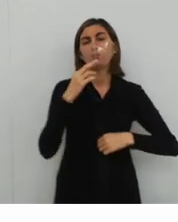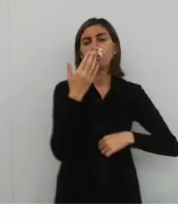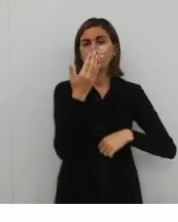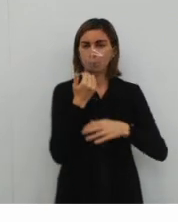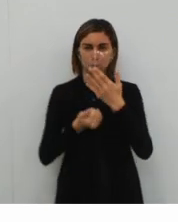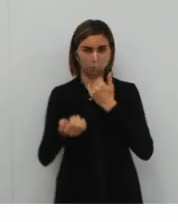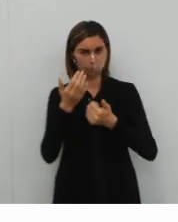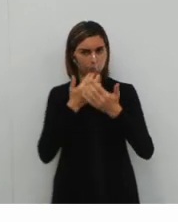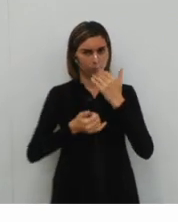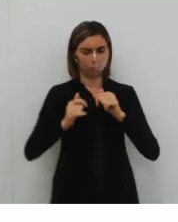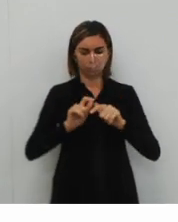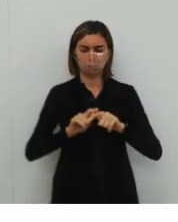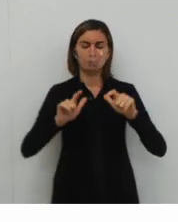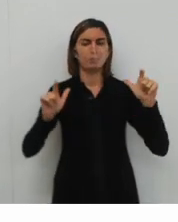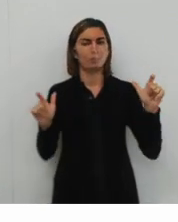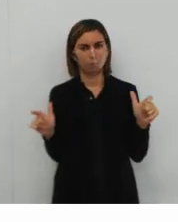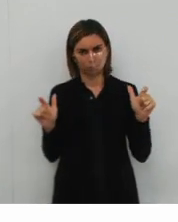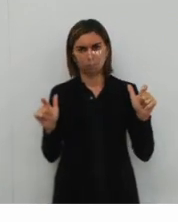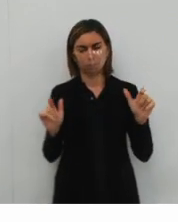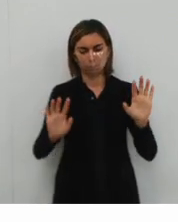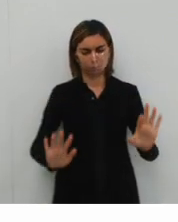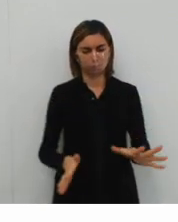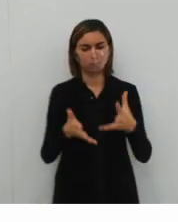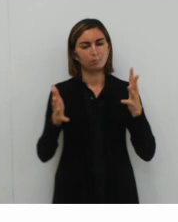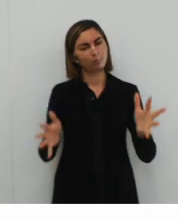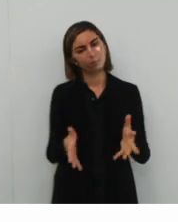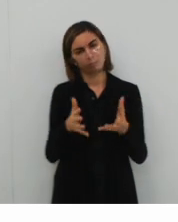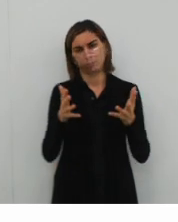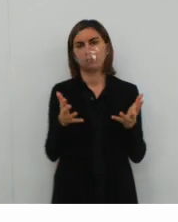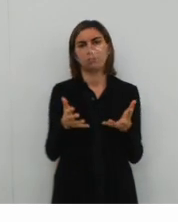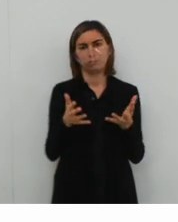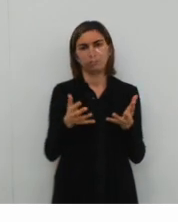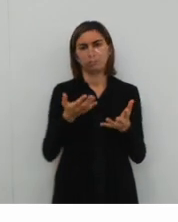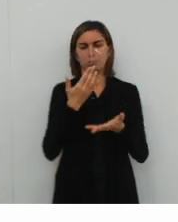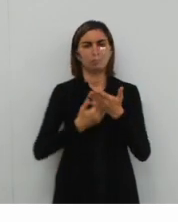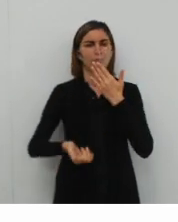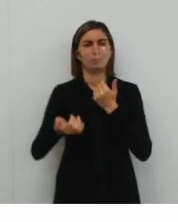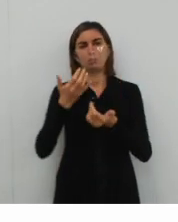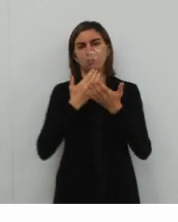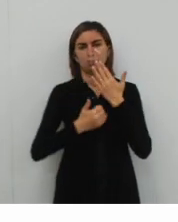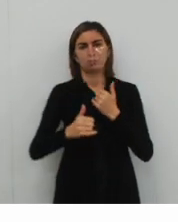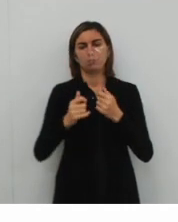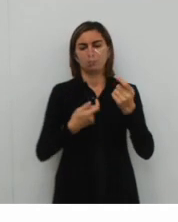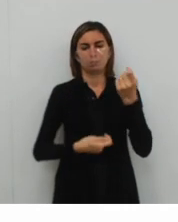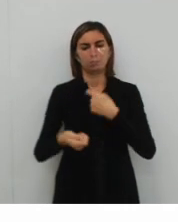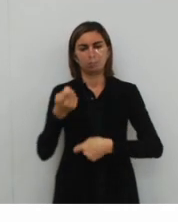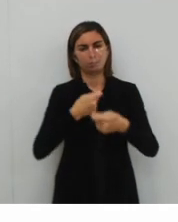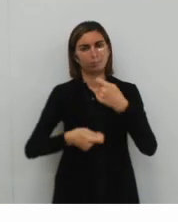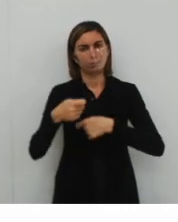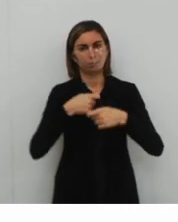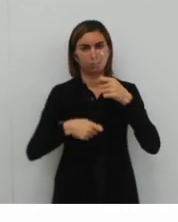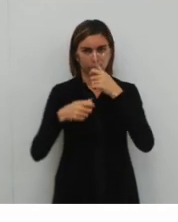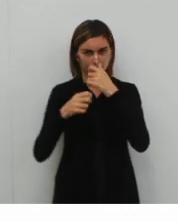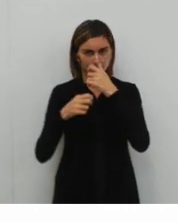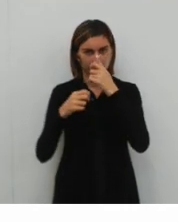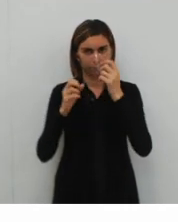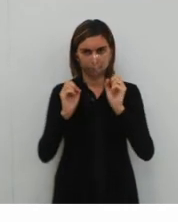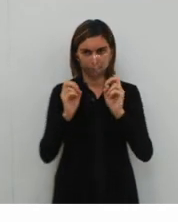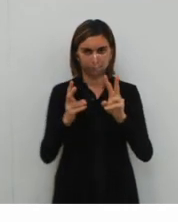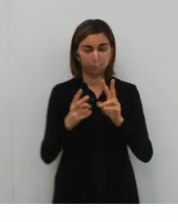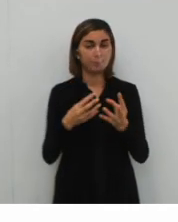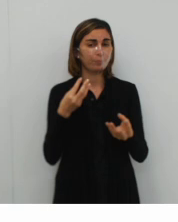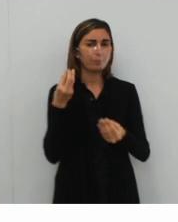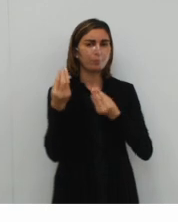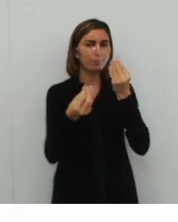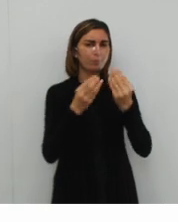seja, aumentar a oferta de produtos alimentícios no mercado. Ok? Como